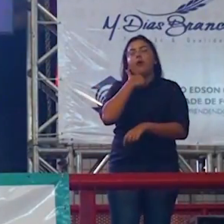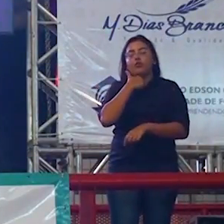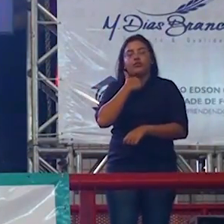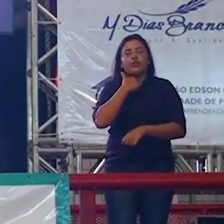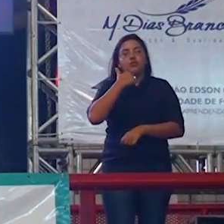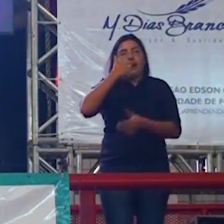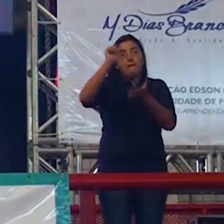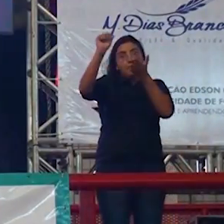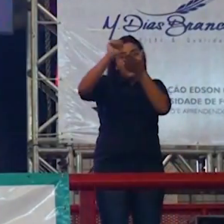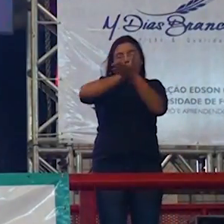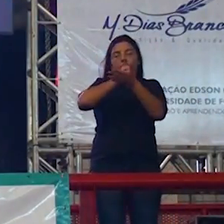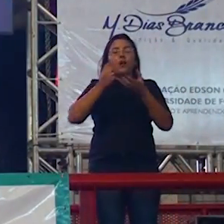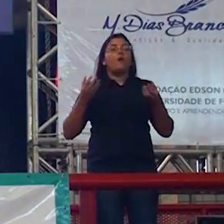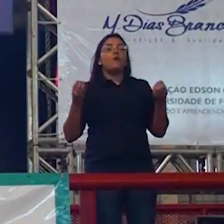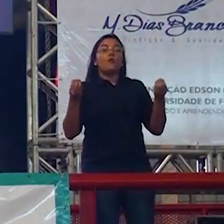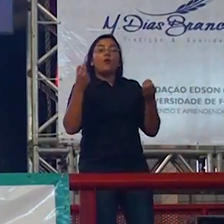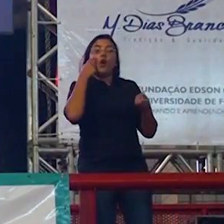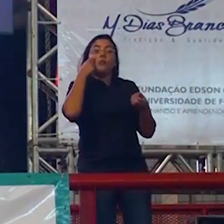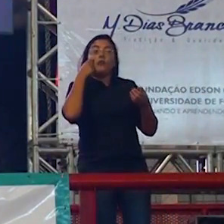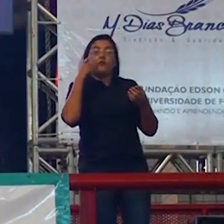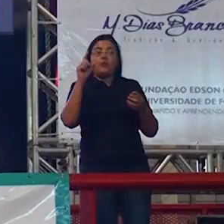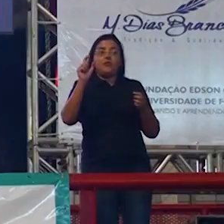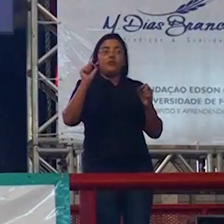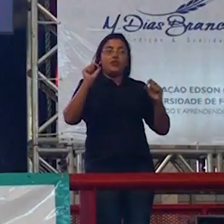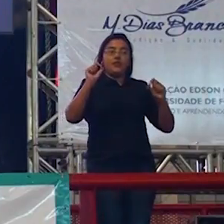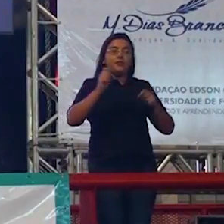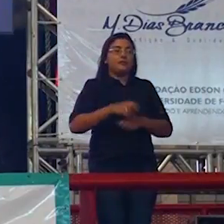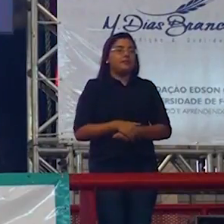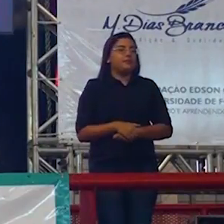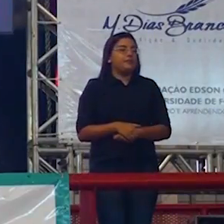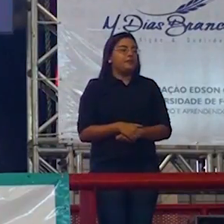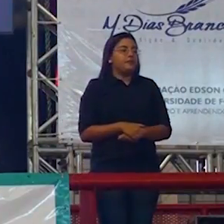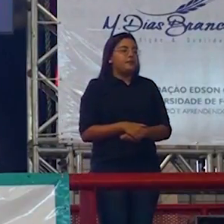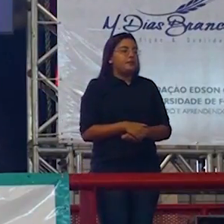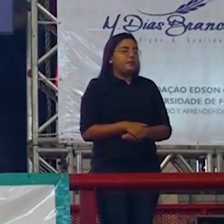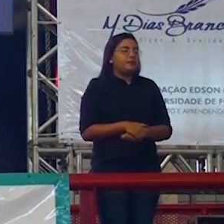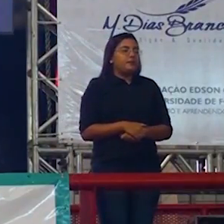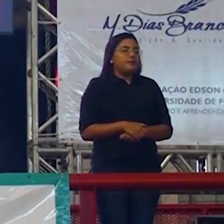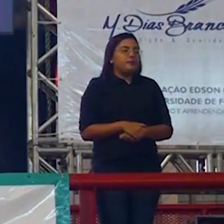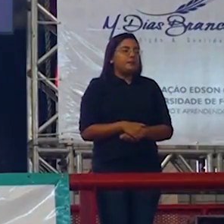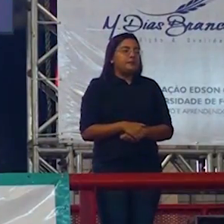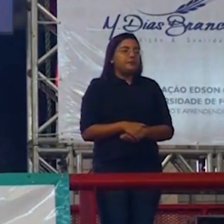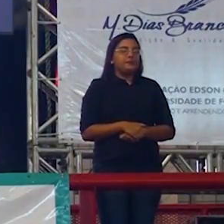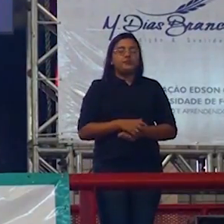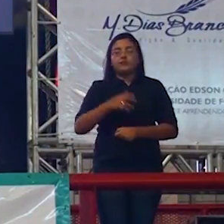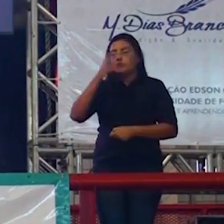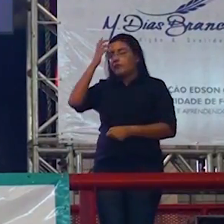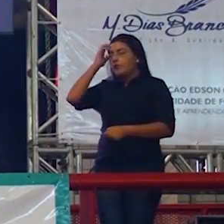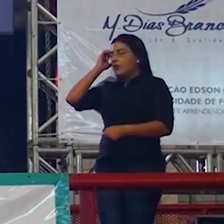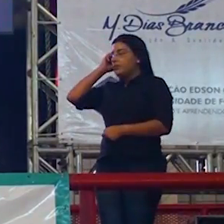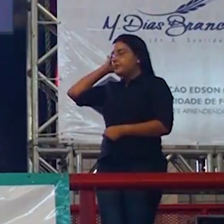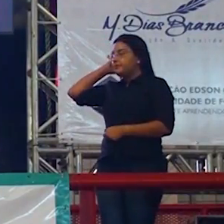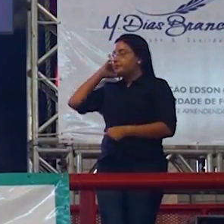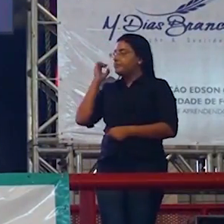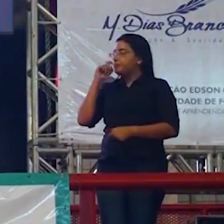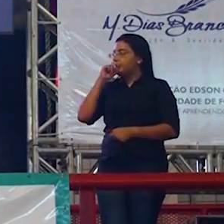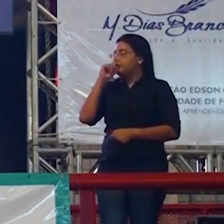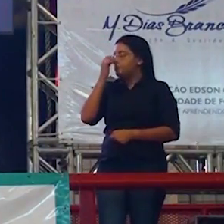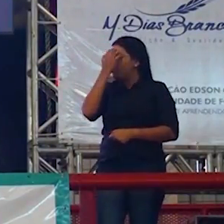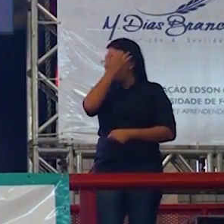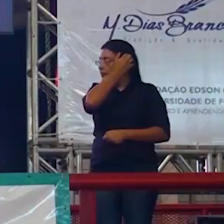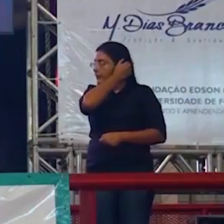deletado. Vamos aprender como mandar essa informação para o cérebro. Então agora que a gente falou sobre o cérebro, nós temos mais